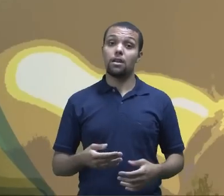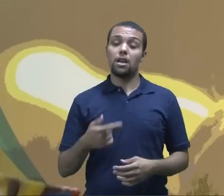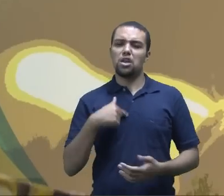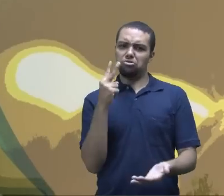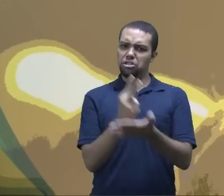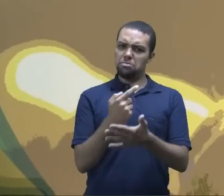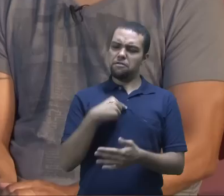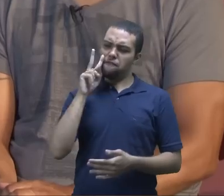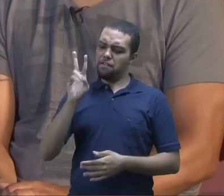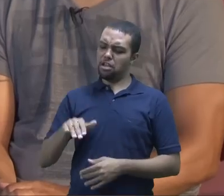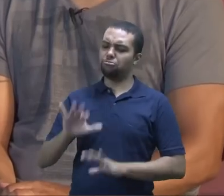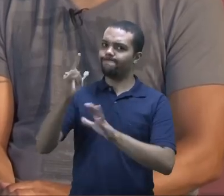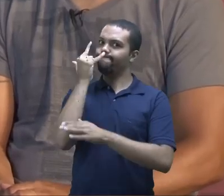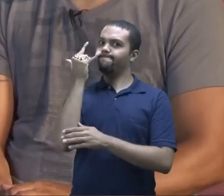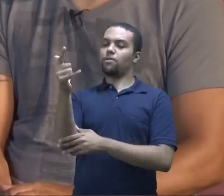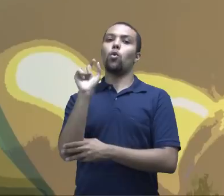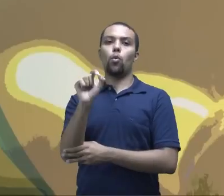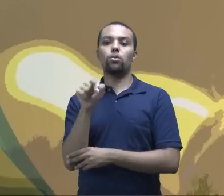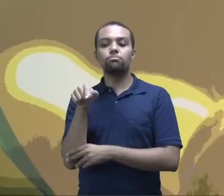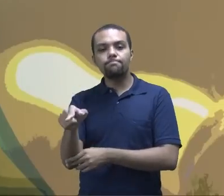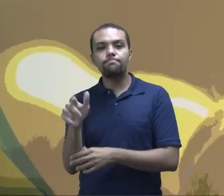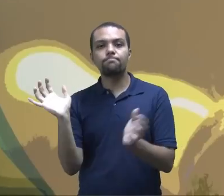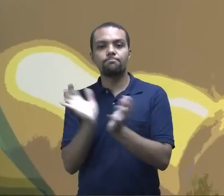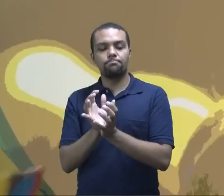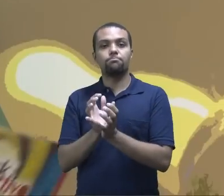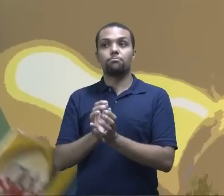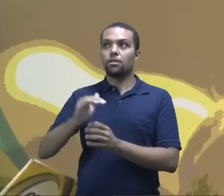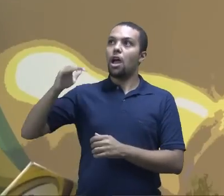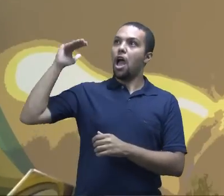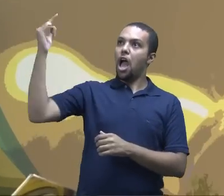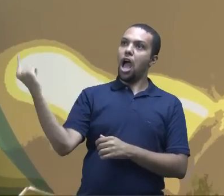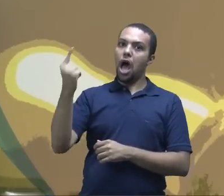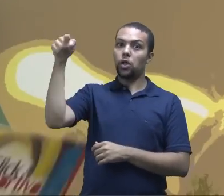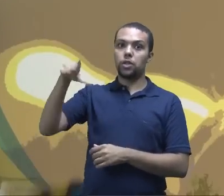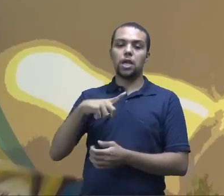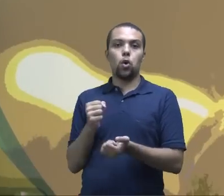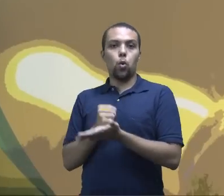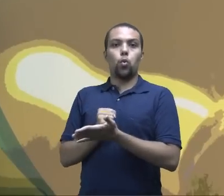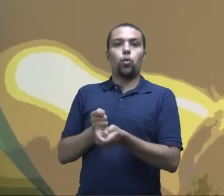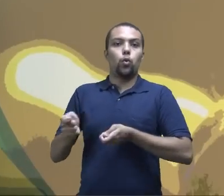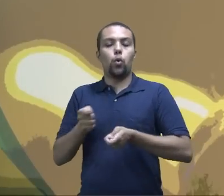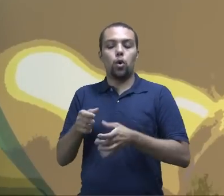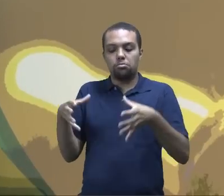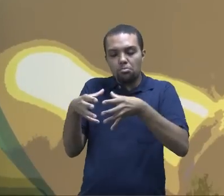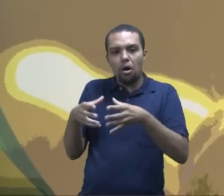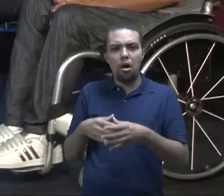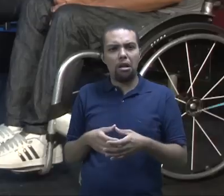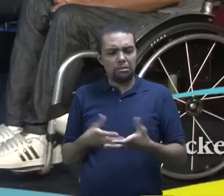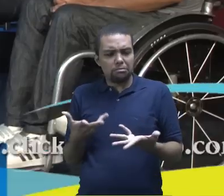Olha, uma coisa que sempre me chama atenção no basquete é esses atletas enormes, com tanto controle sobre a bola,